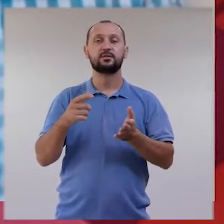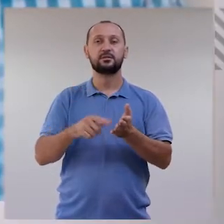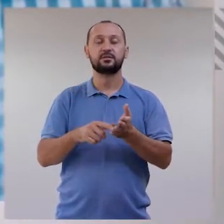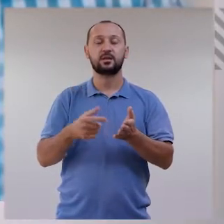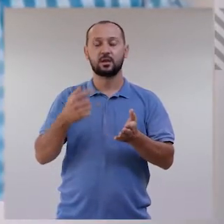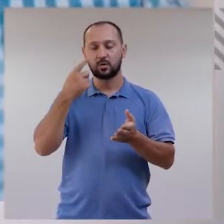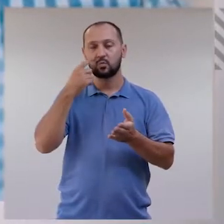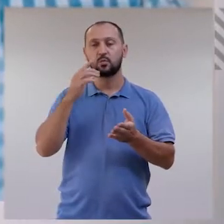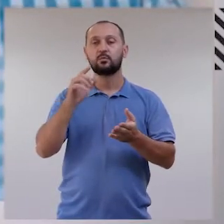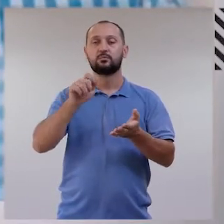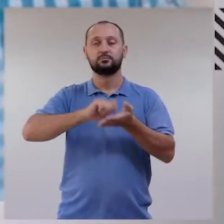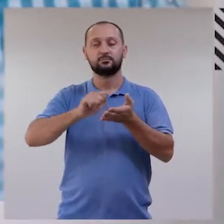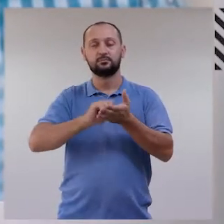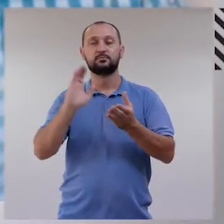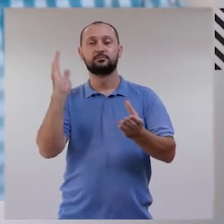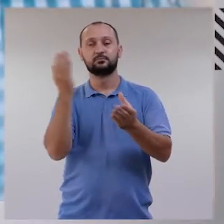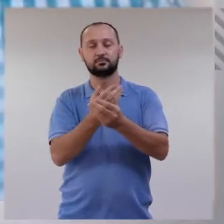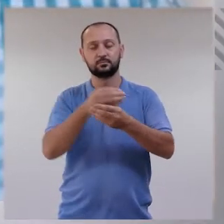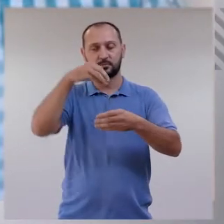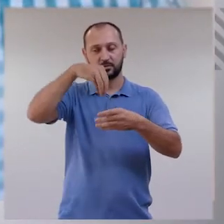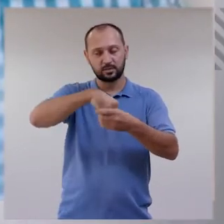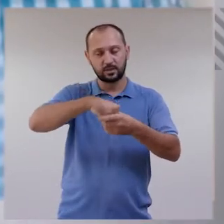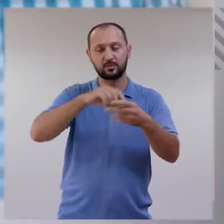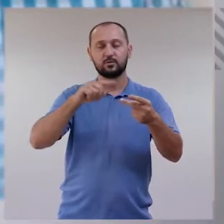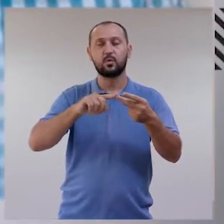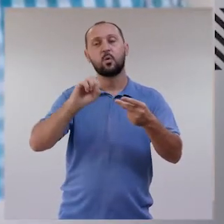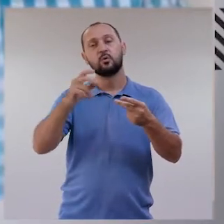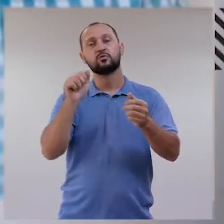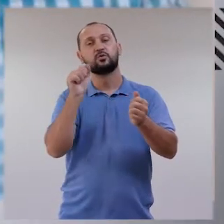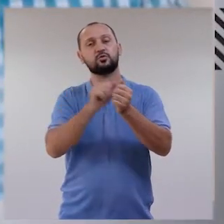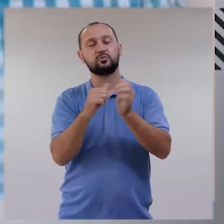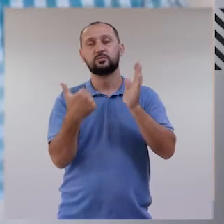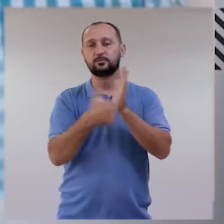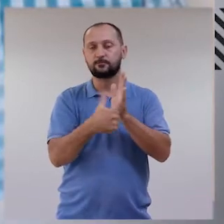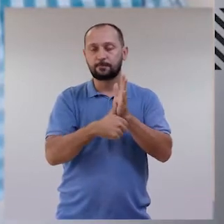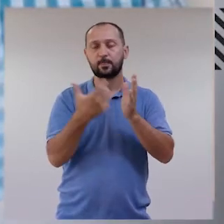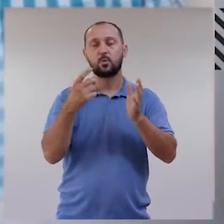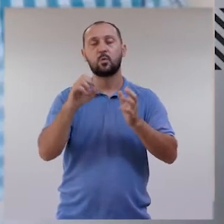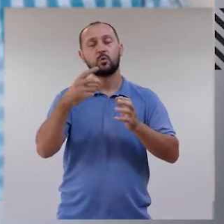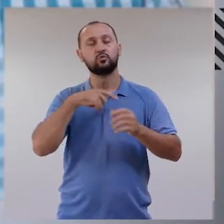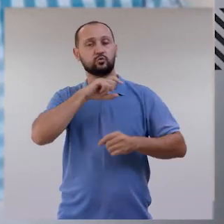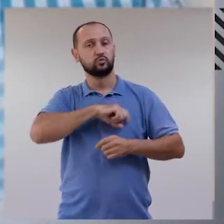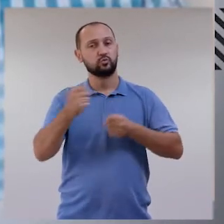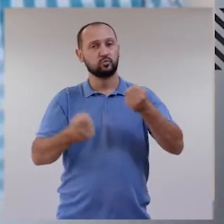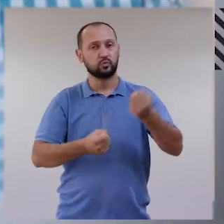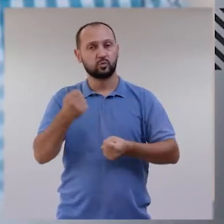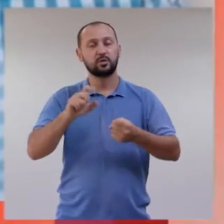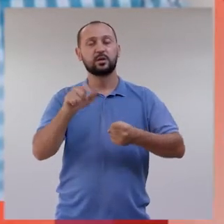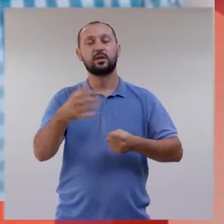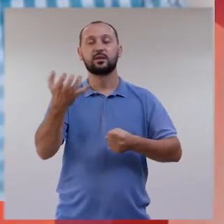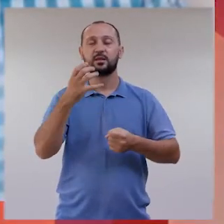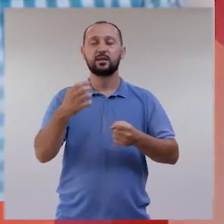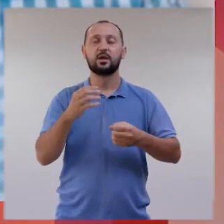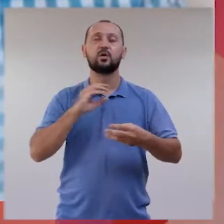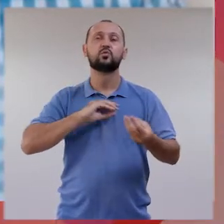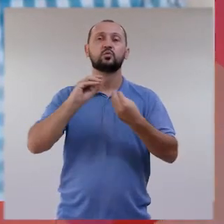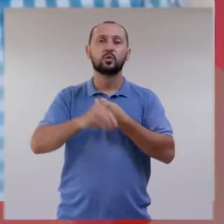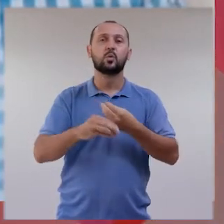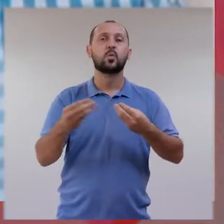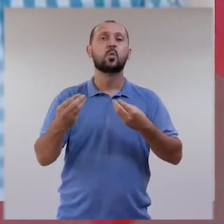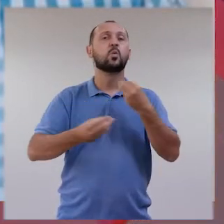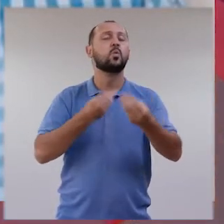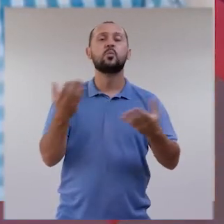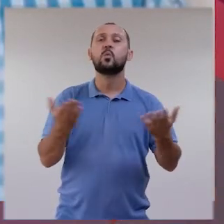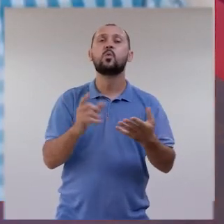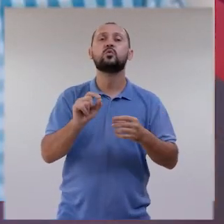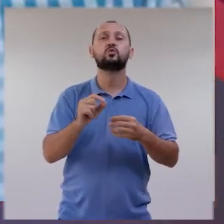que andar com documento na carteira, tinha que deixar junto da identidade, junto da CNH, que é um doador de órgãos. Como